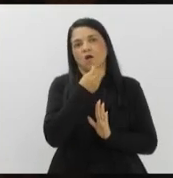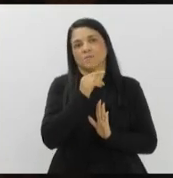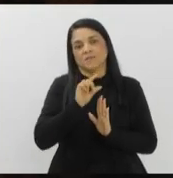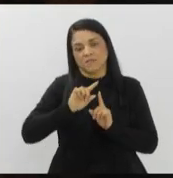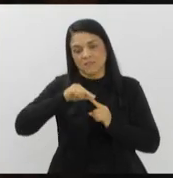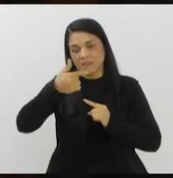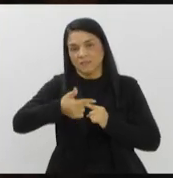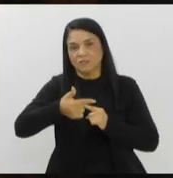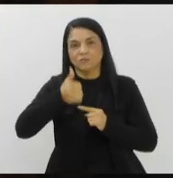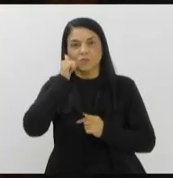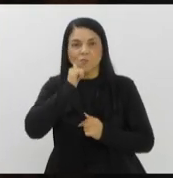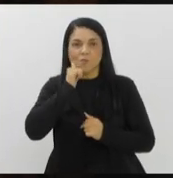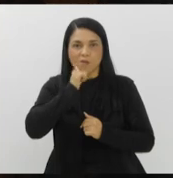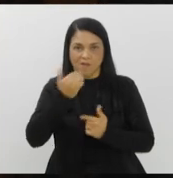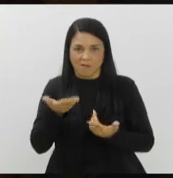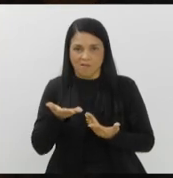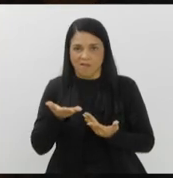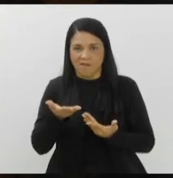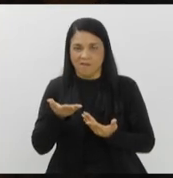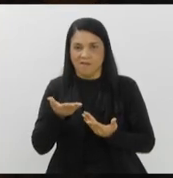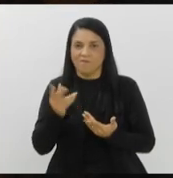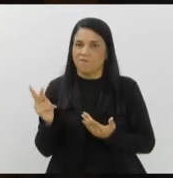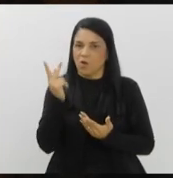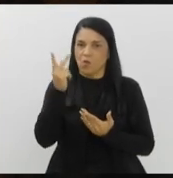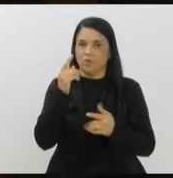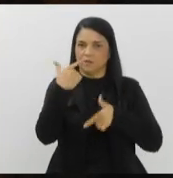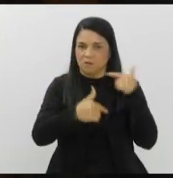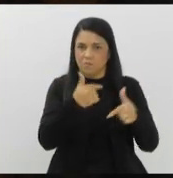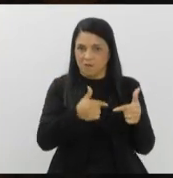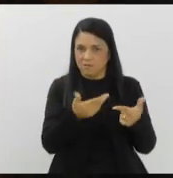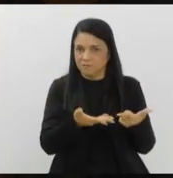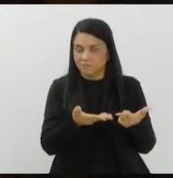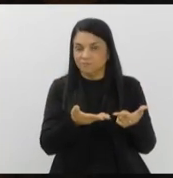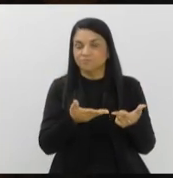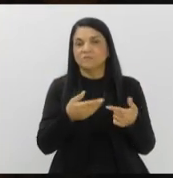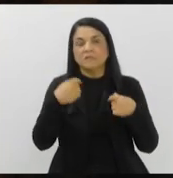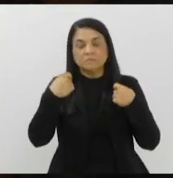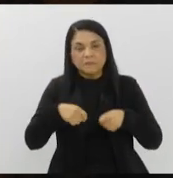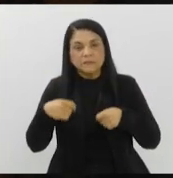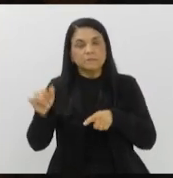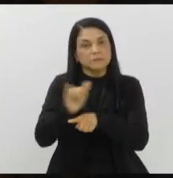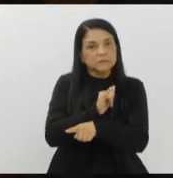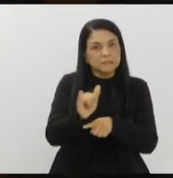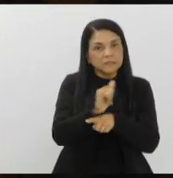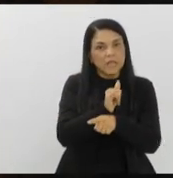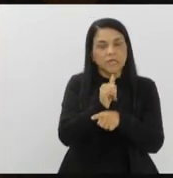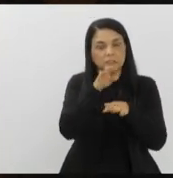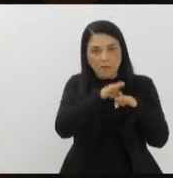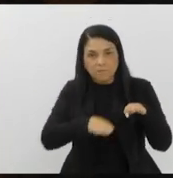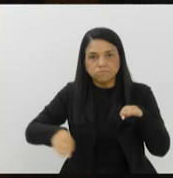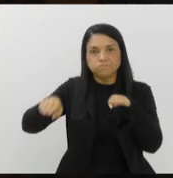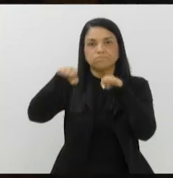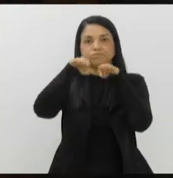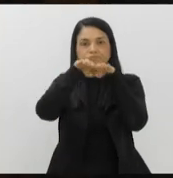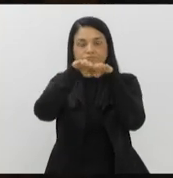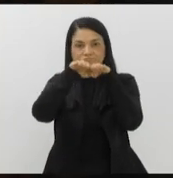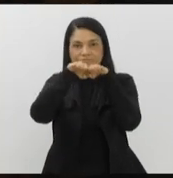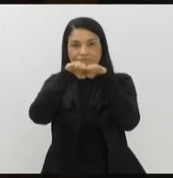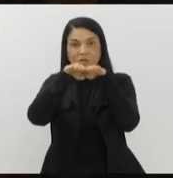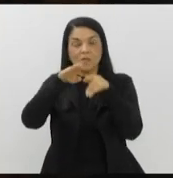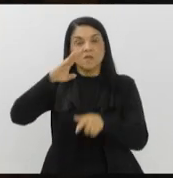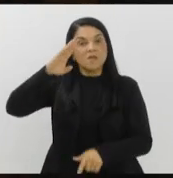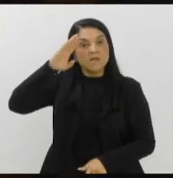precisa debater e buscar mecanismos de alterar essa realidade. Quando a gente tem a prioridade da